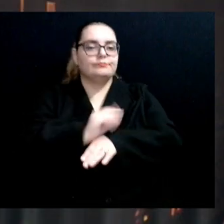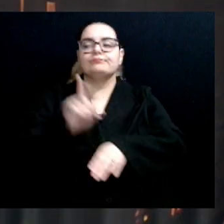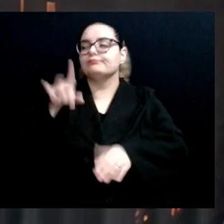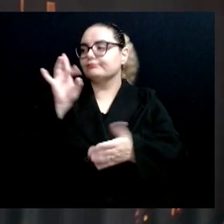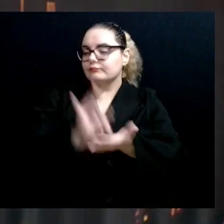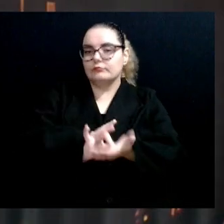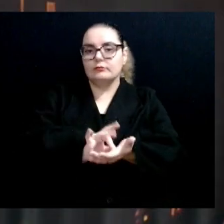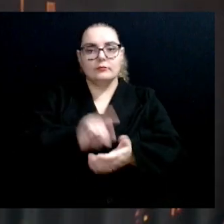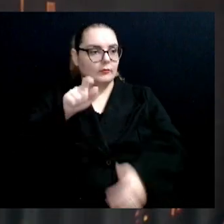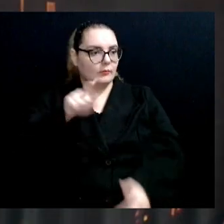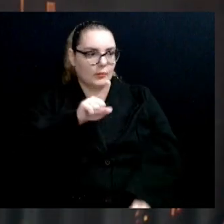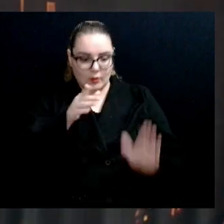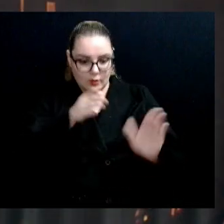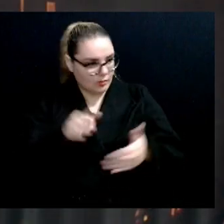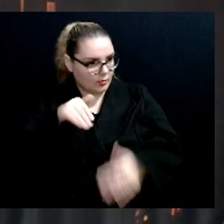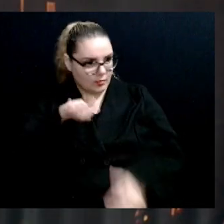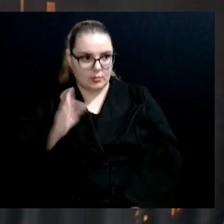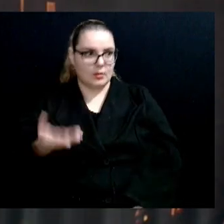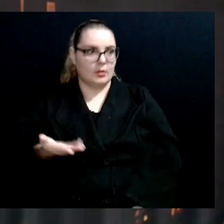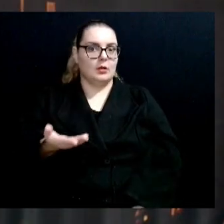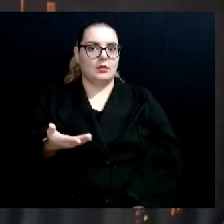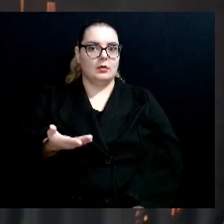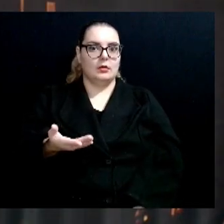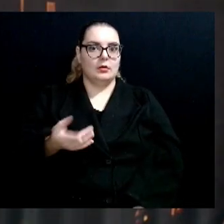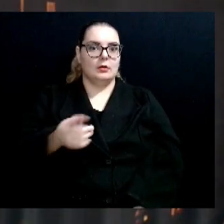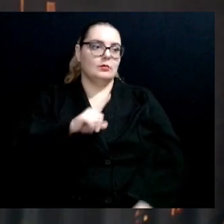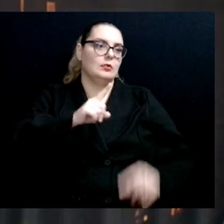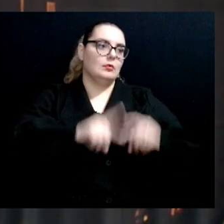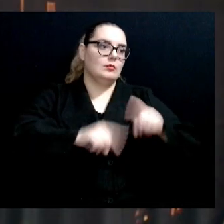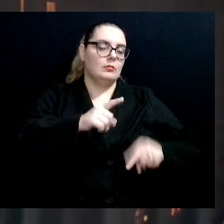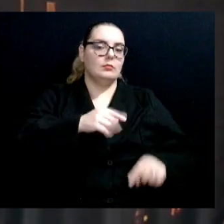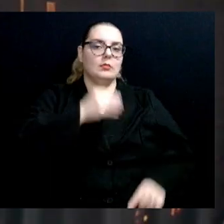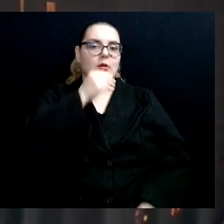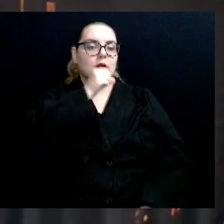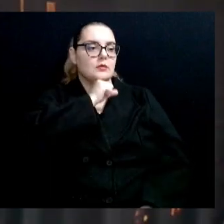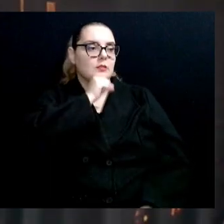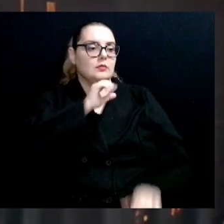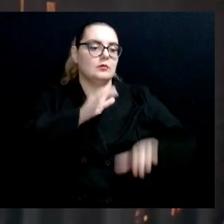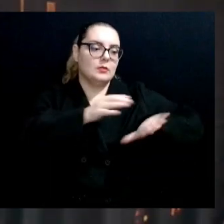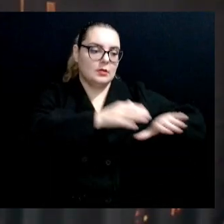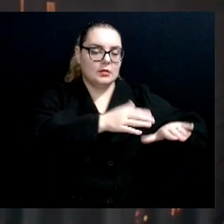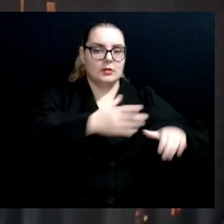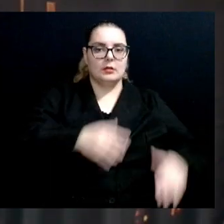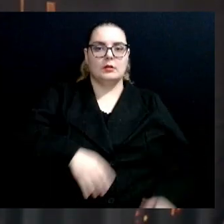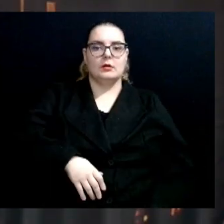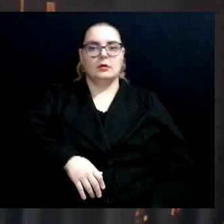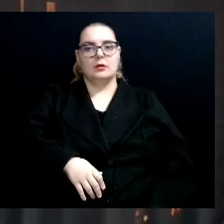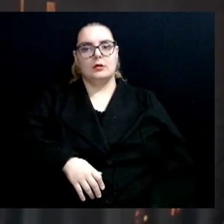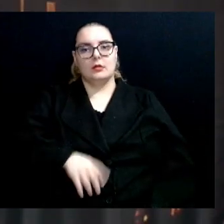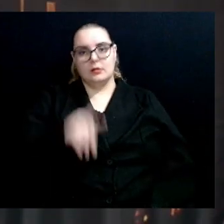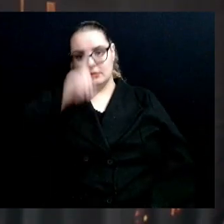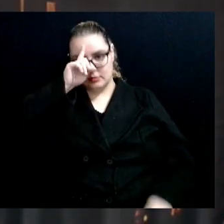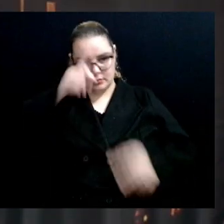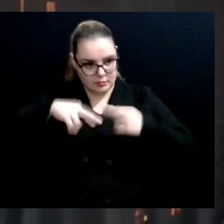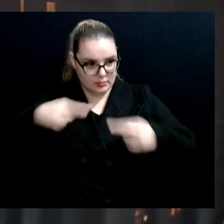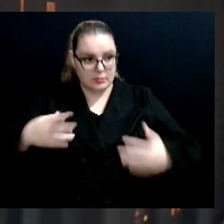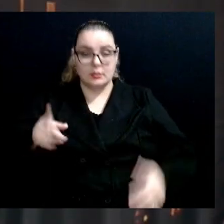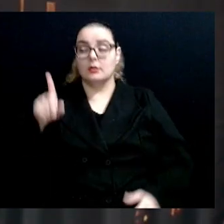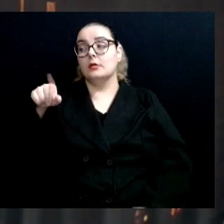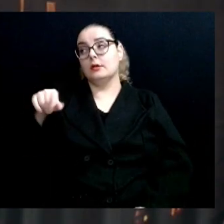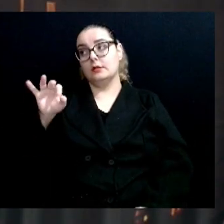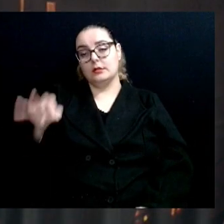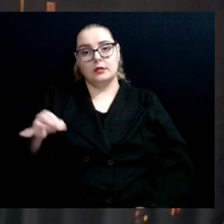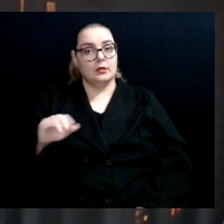produtiva, não é um aparelho antigo que eu vou deixar de lado, né? Que eu vou mandar para o reciclável, né? Não tem como, é uma